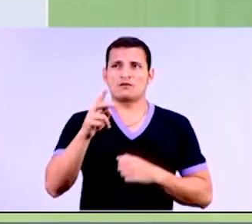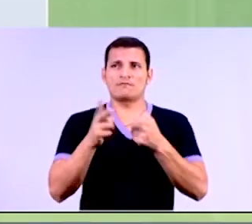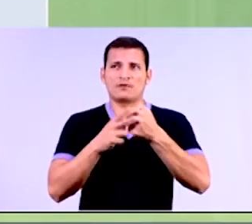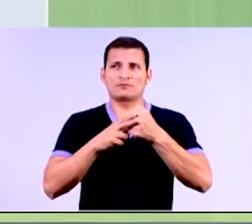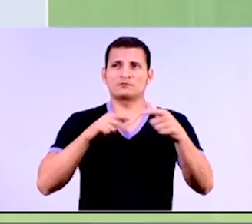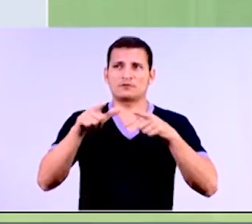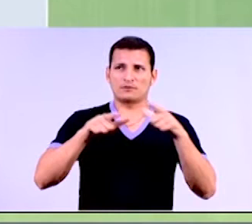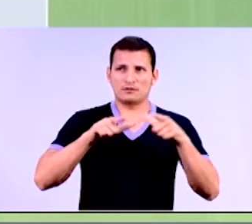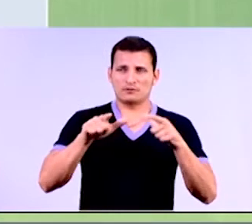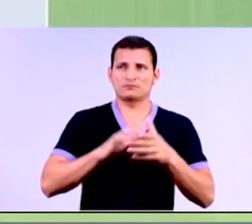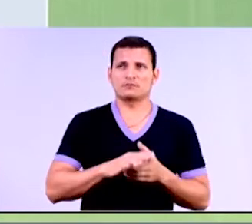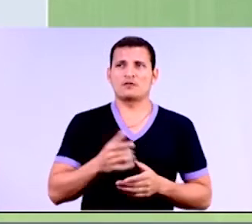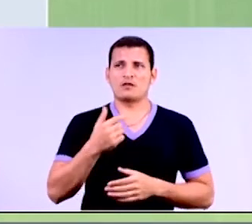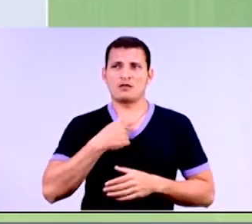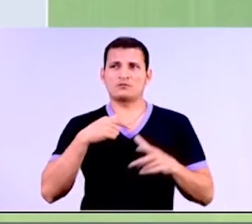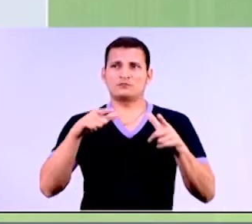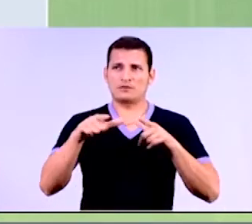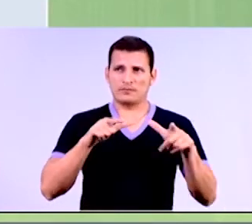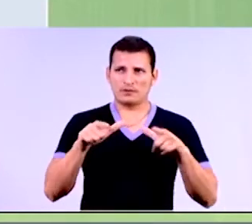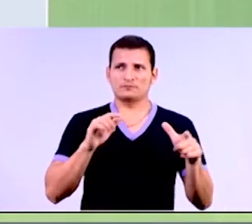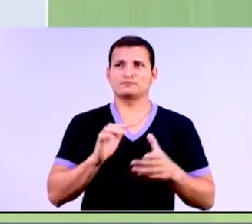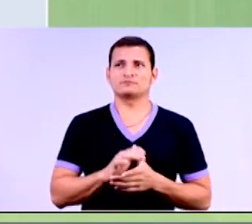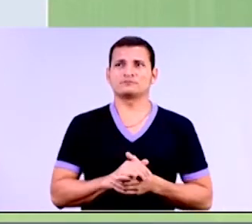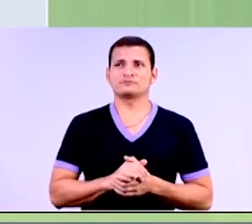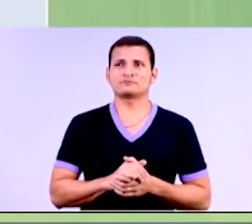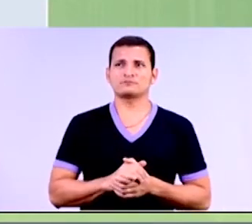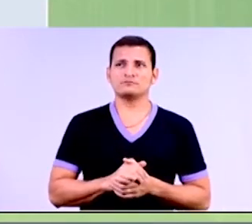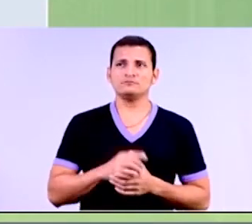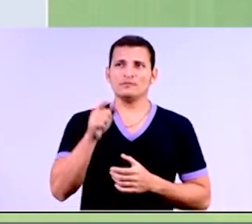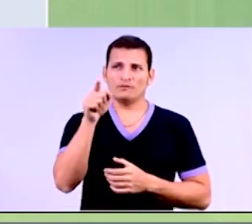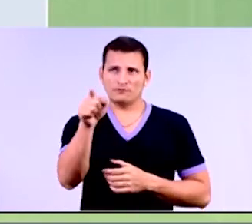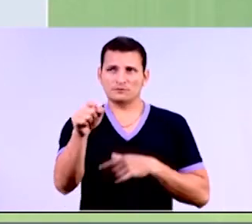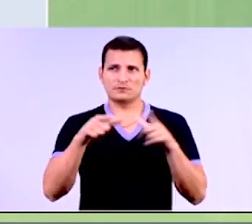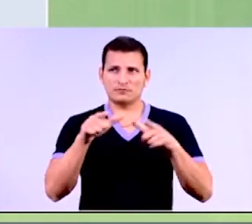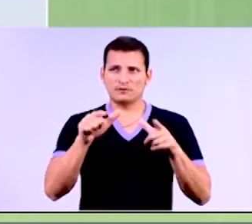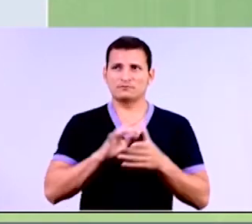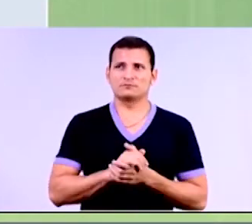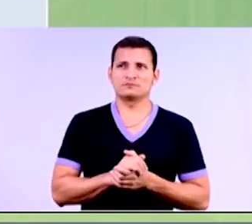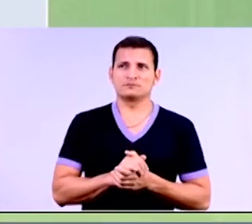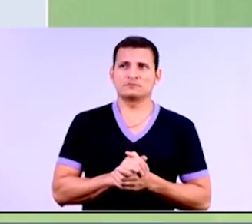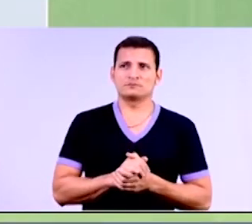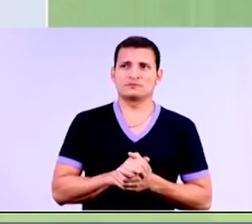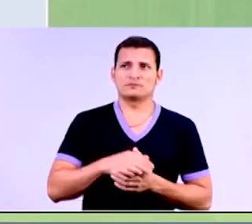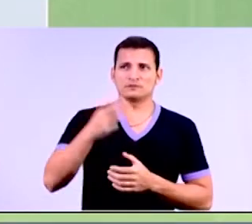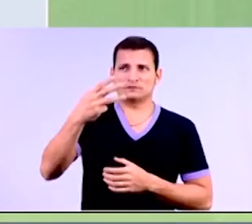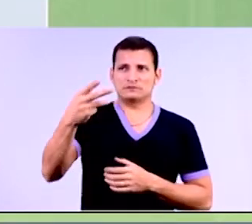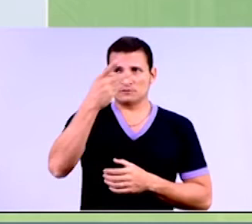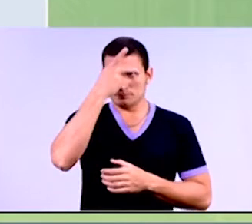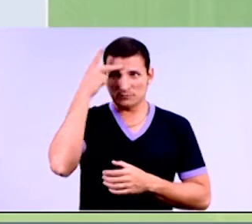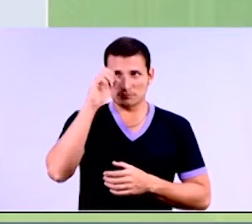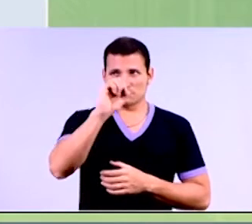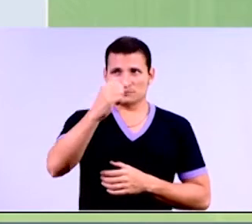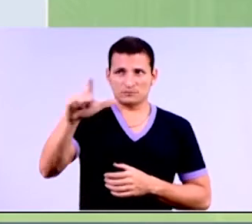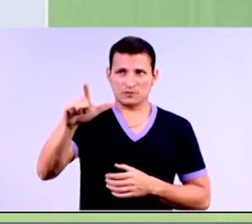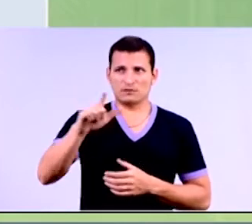you work, você trabalha. Com as terceiras pessoas do singular, he, she, it, o verbo tem uma pequena alteração,